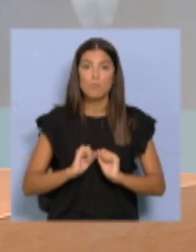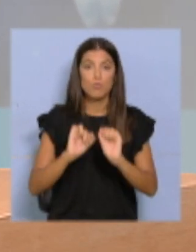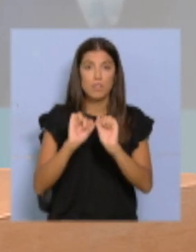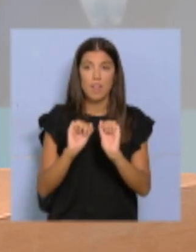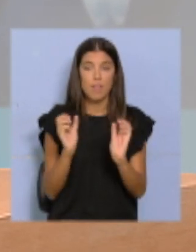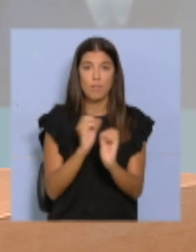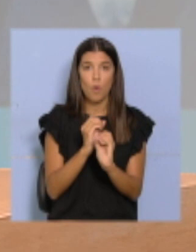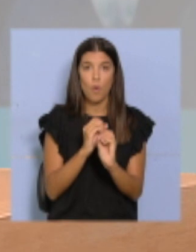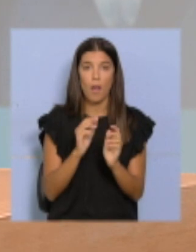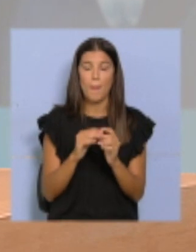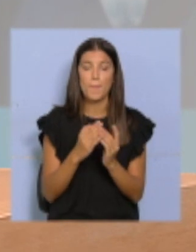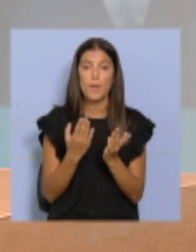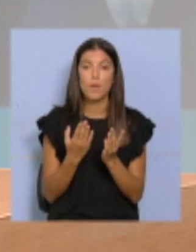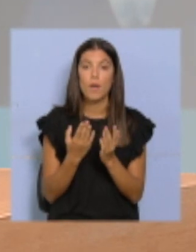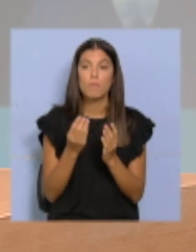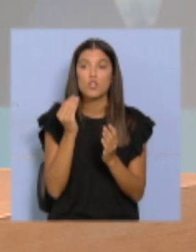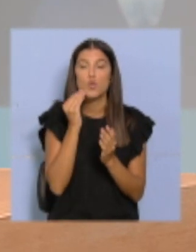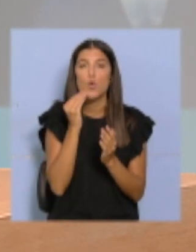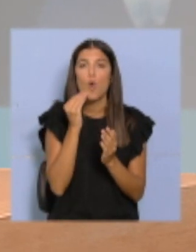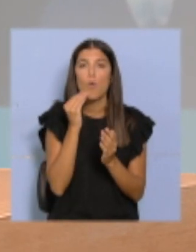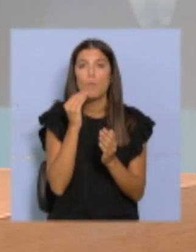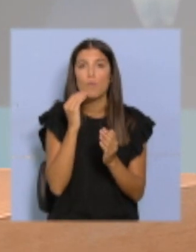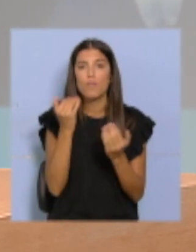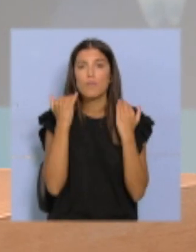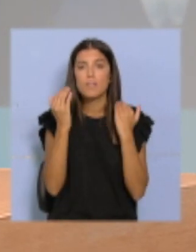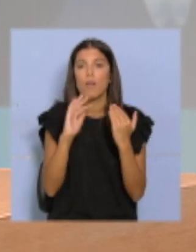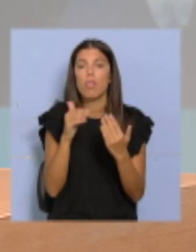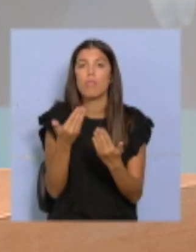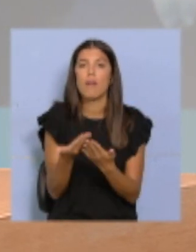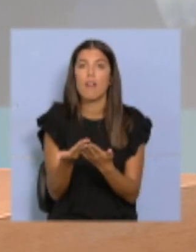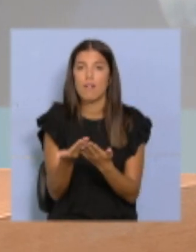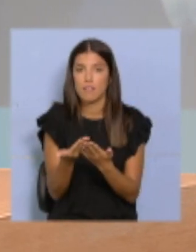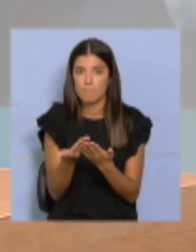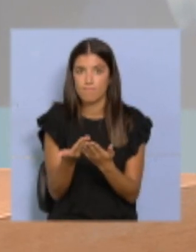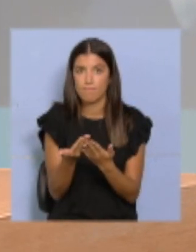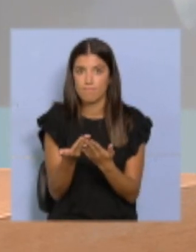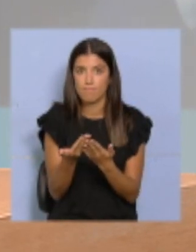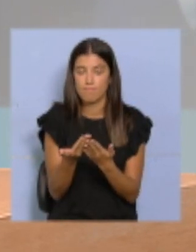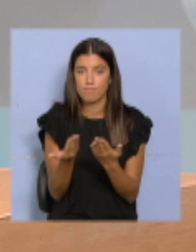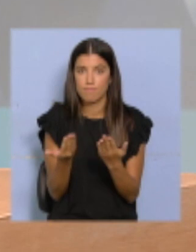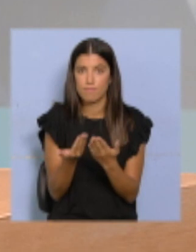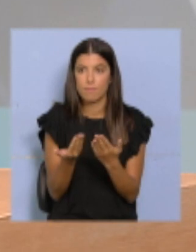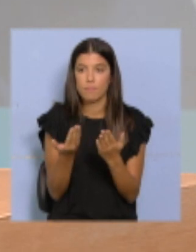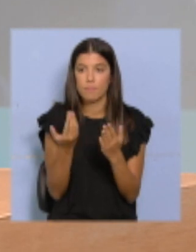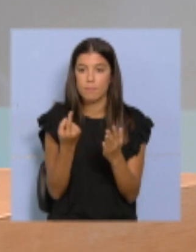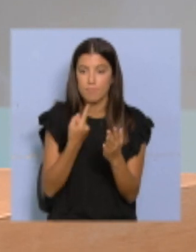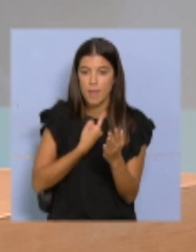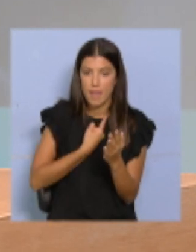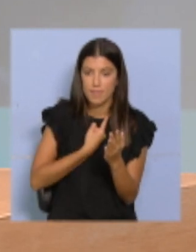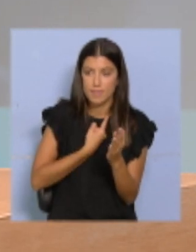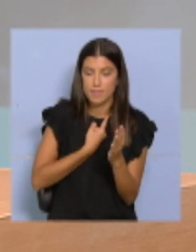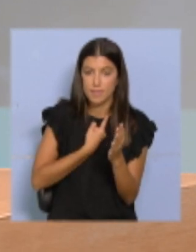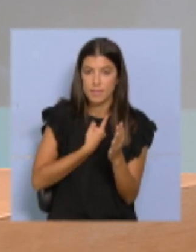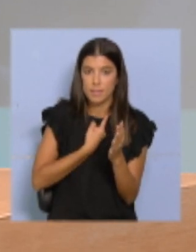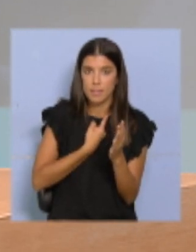é passarmos esta informação. E quando nós passamos a informação, garantir que ela é precisa